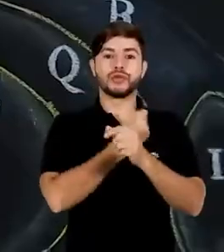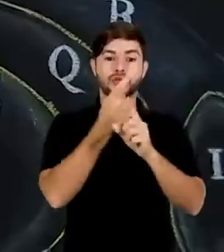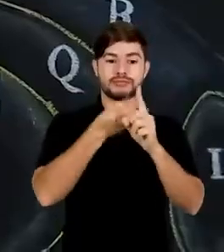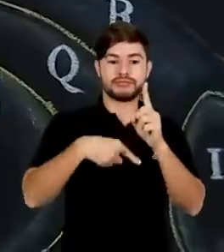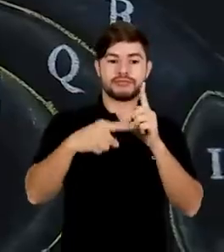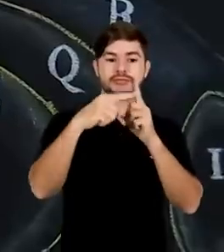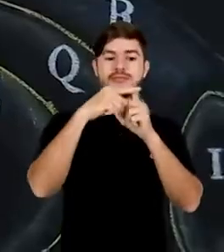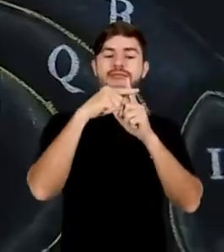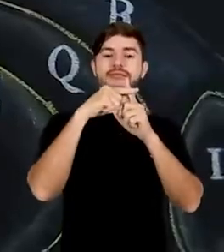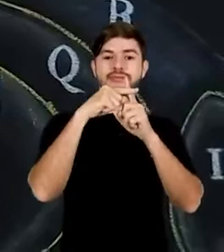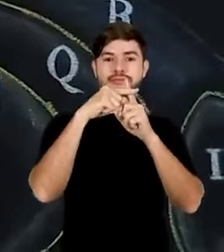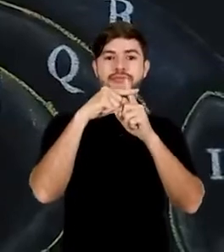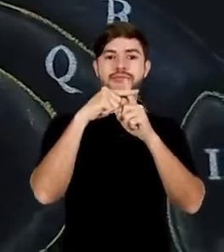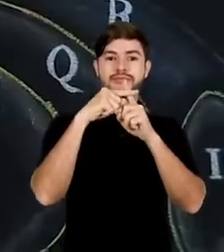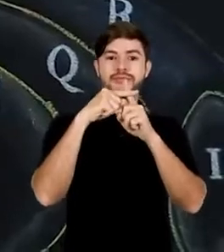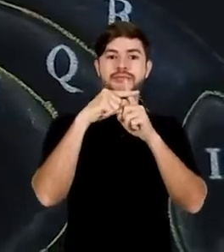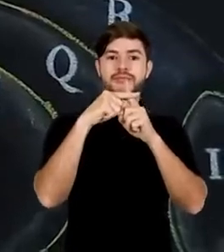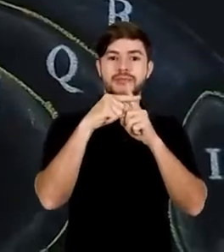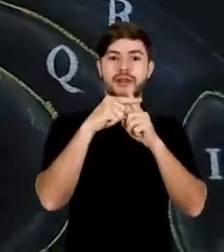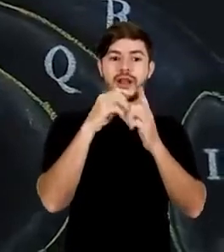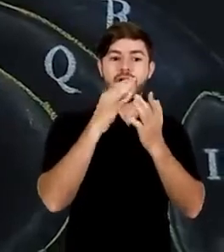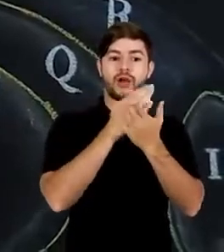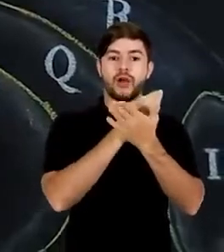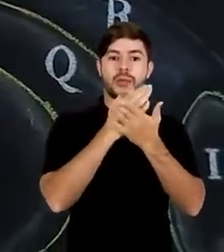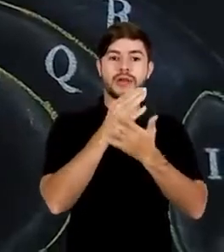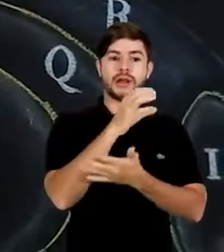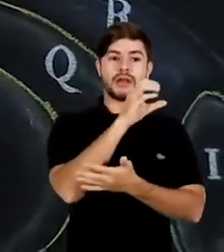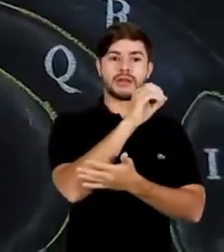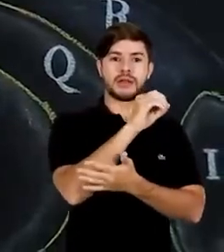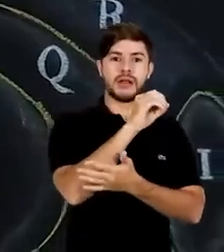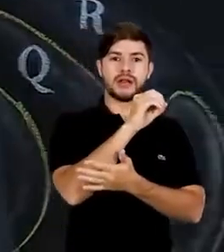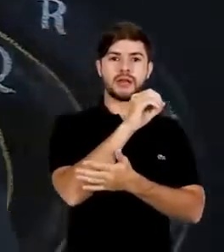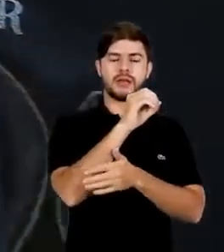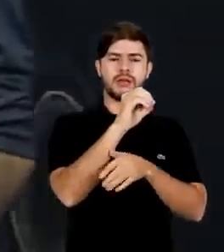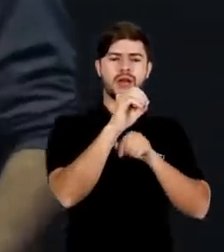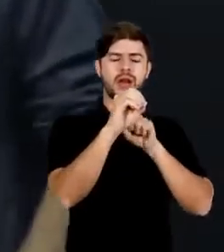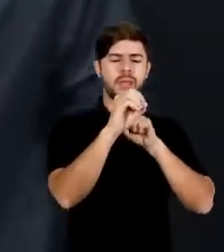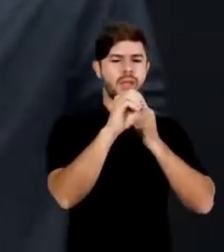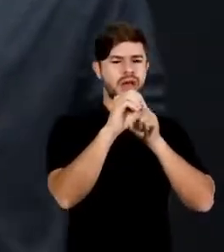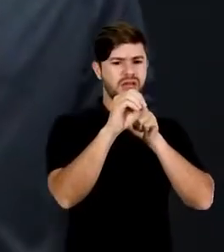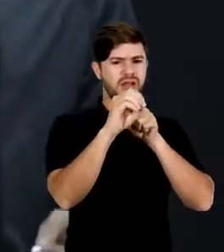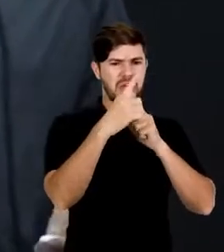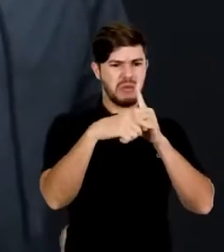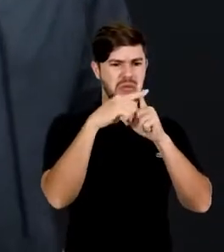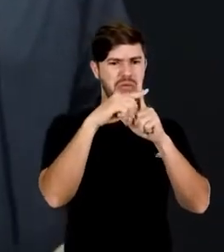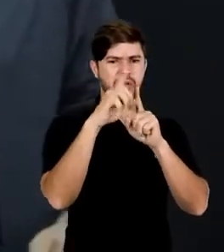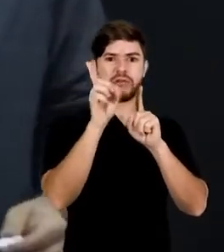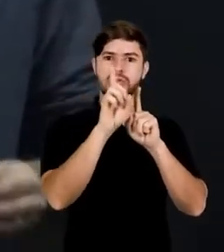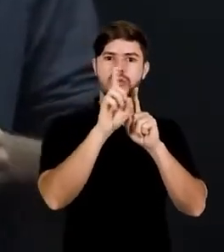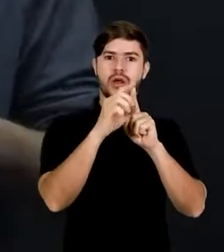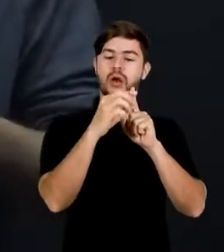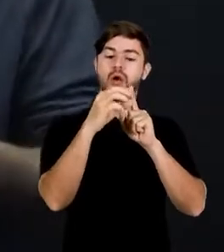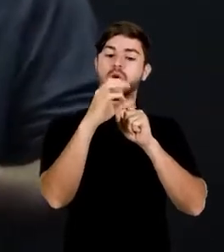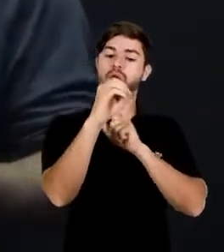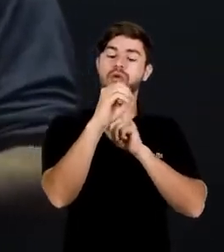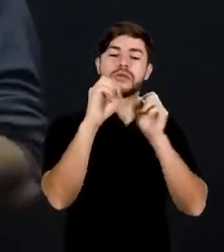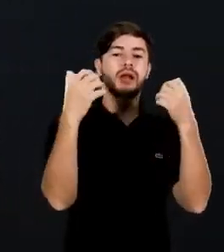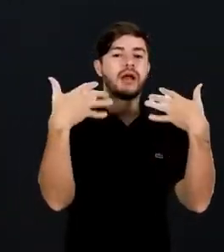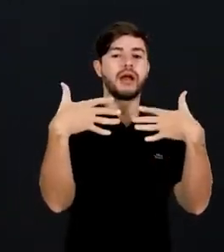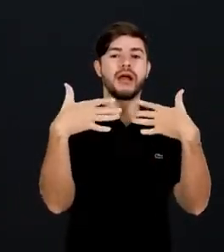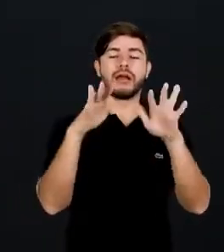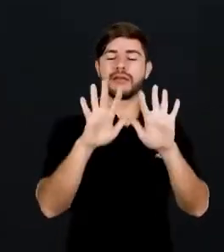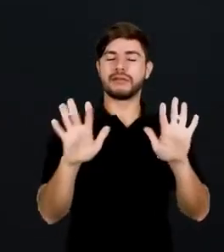positivos contados a partir do zero. Mas, professor, o zero não é positivo. Com certeza, o zero é neutro,